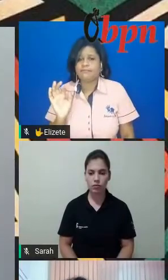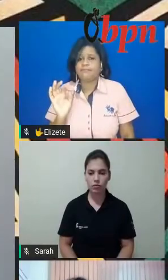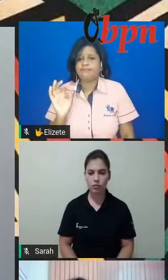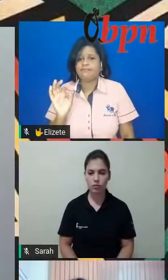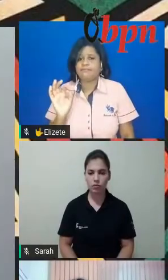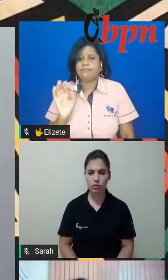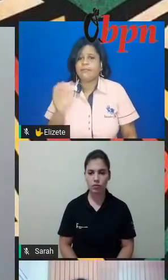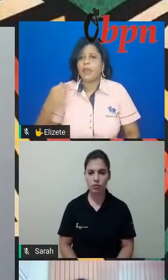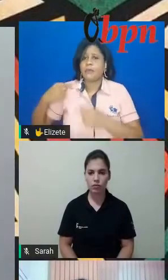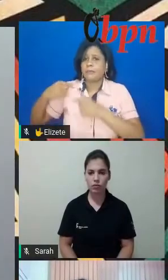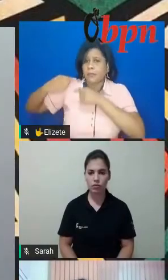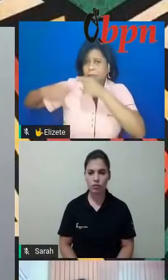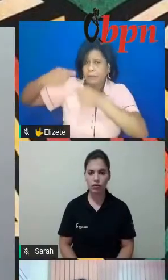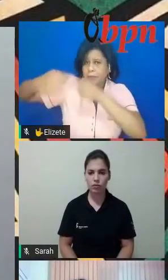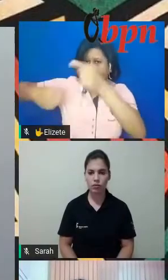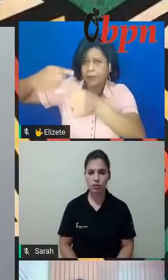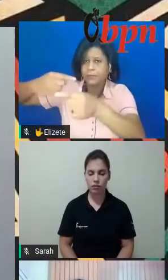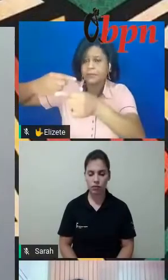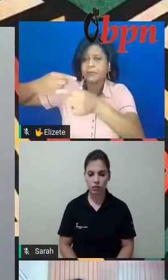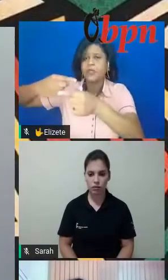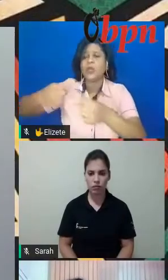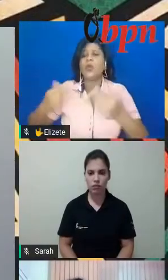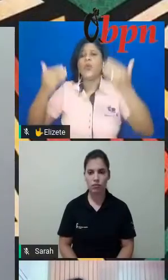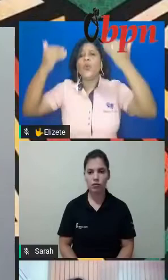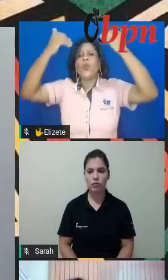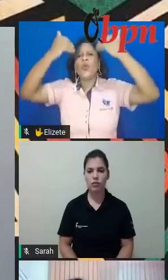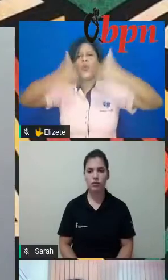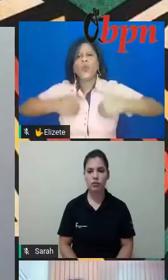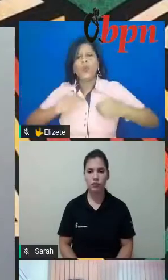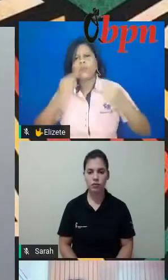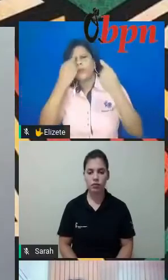descendência. O corpo engenhoso, o corpo